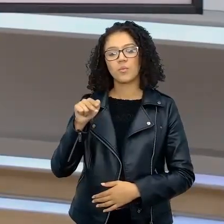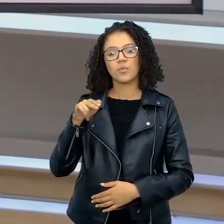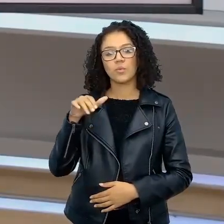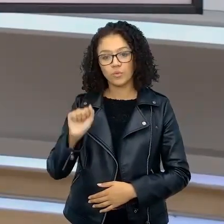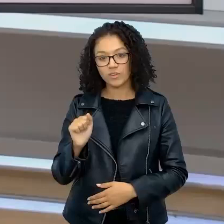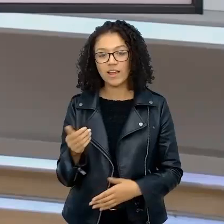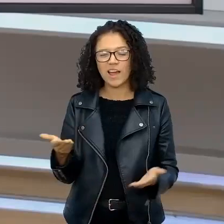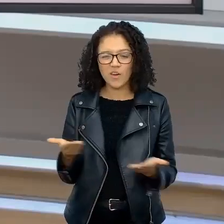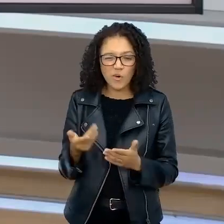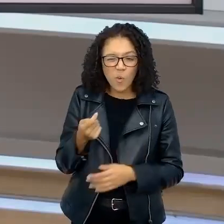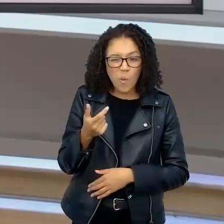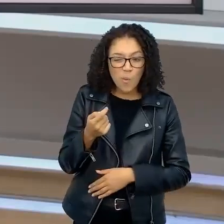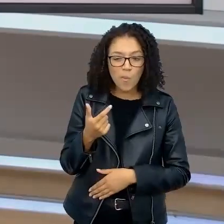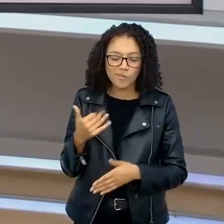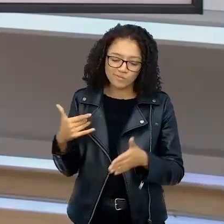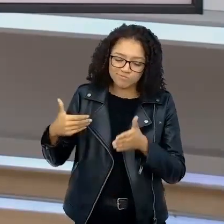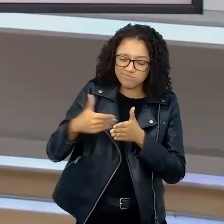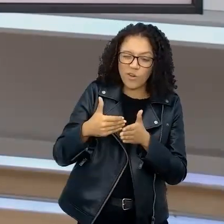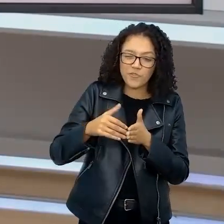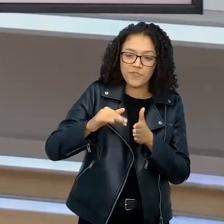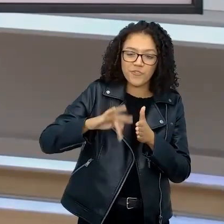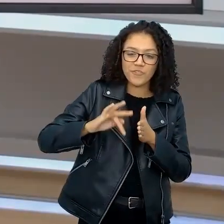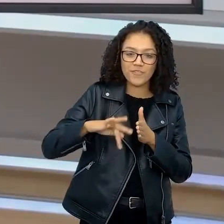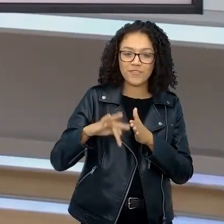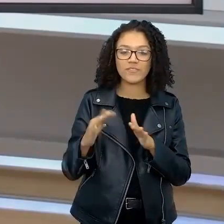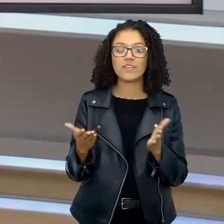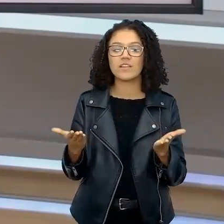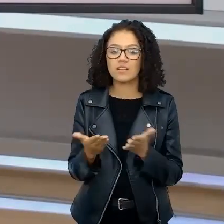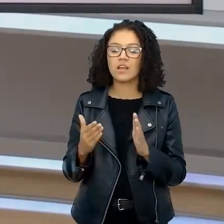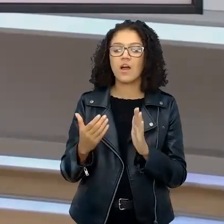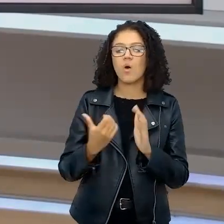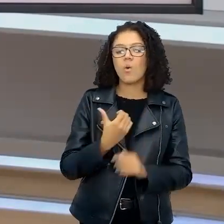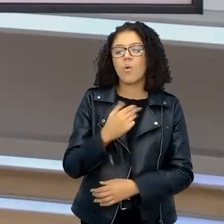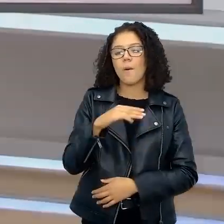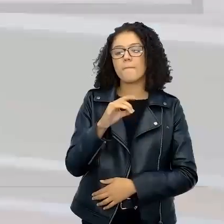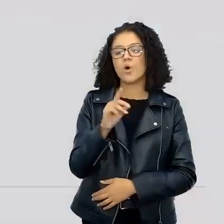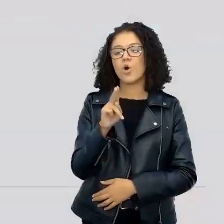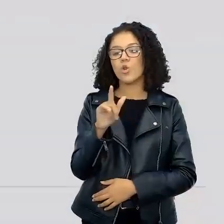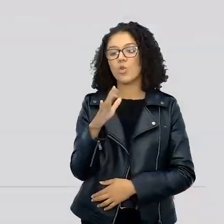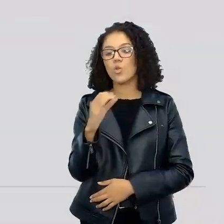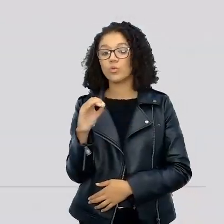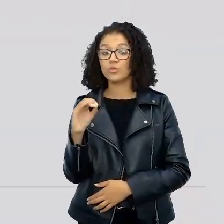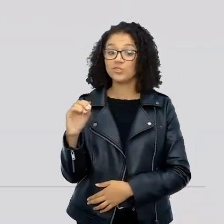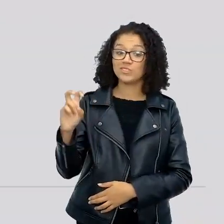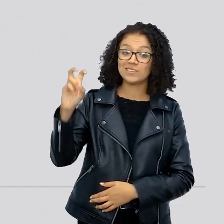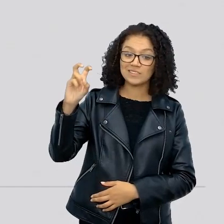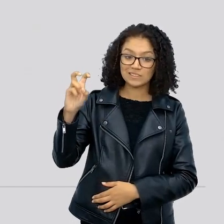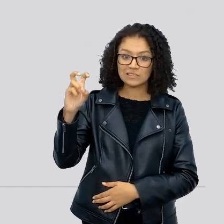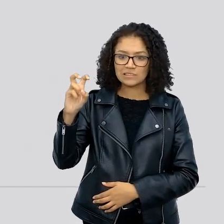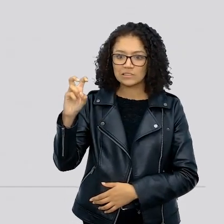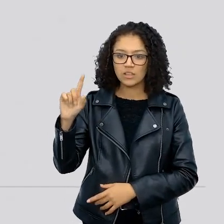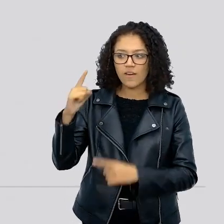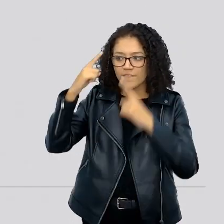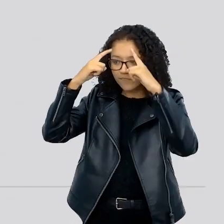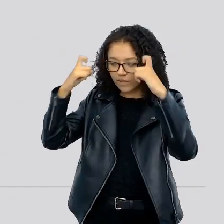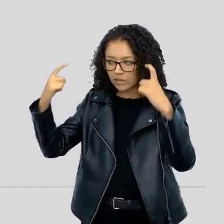nessa reta final, para a gente trabalhar o módulo 5, Como agir diante da